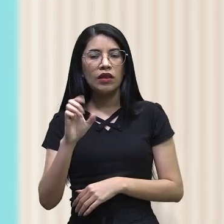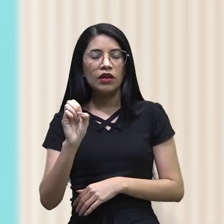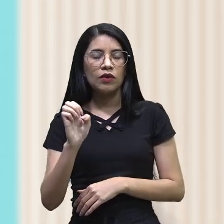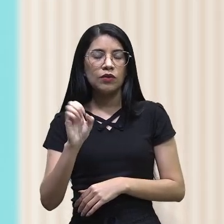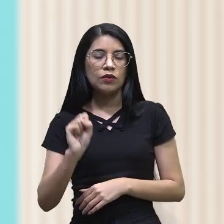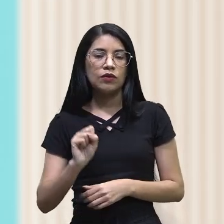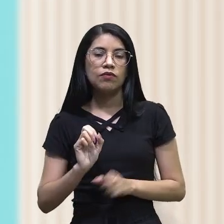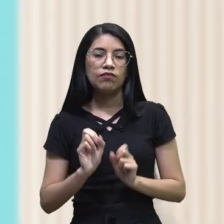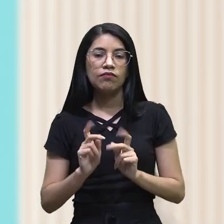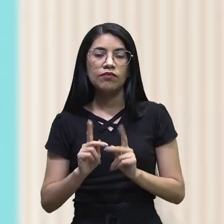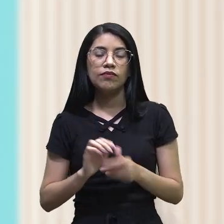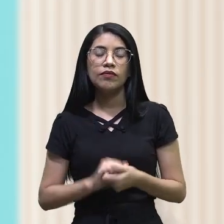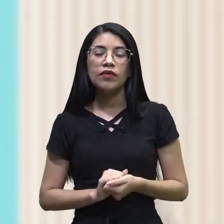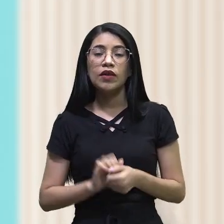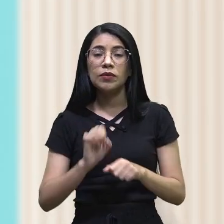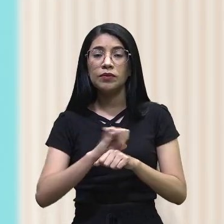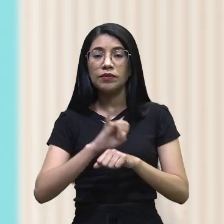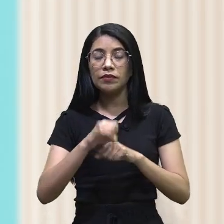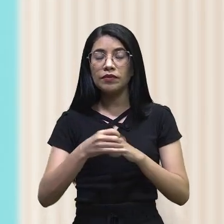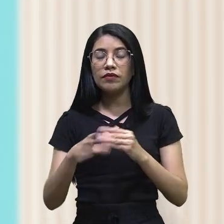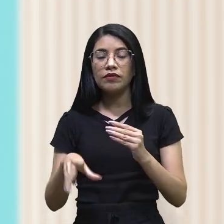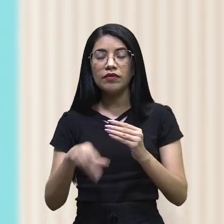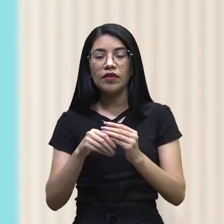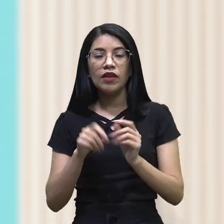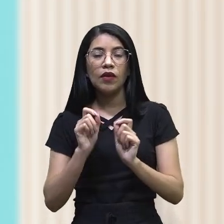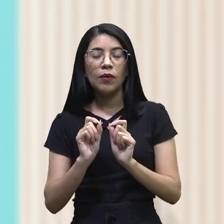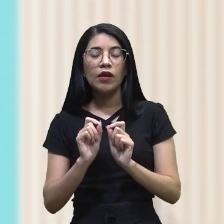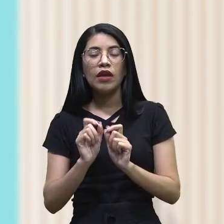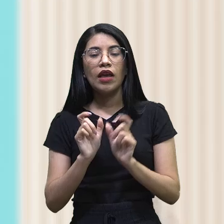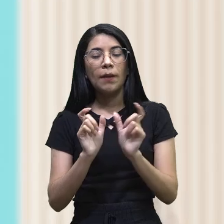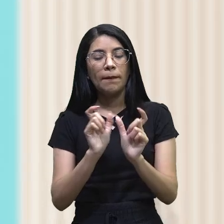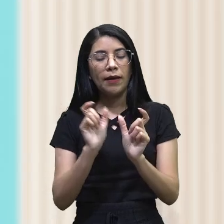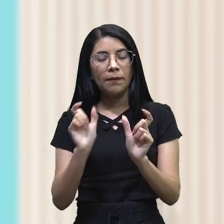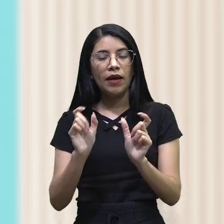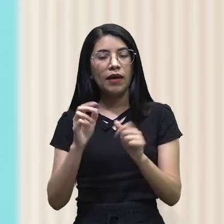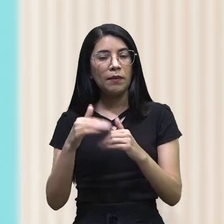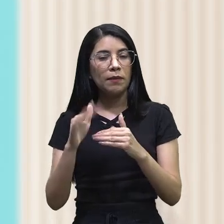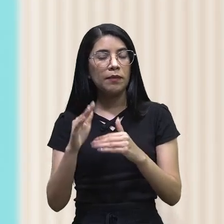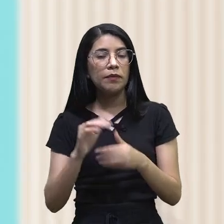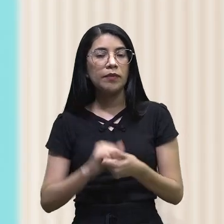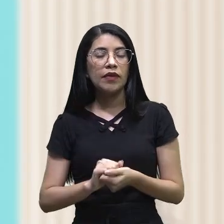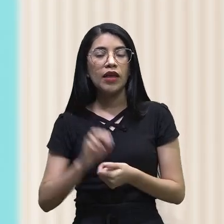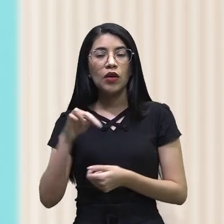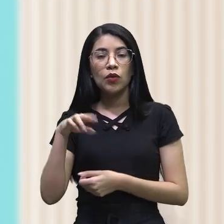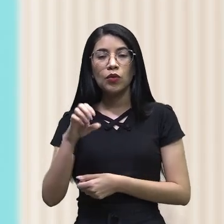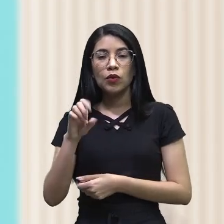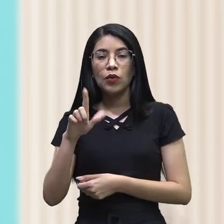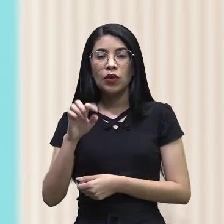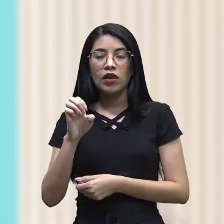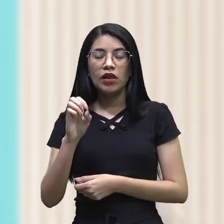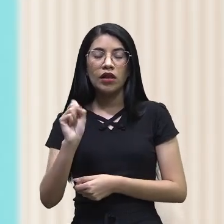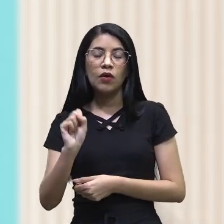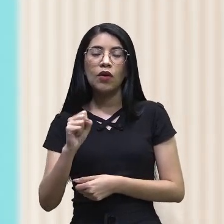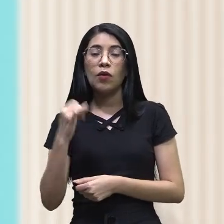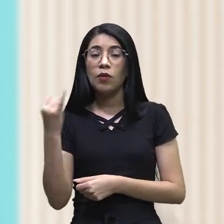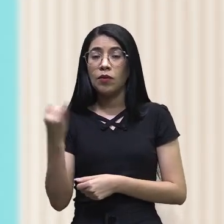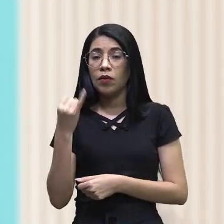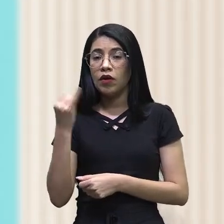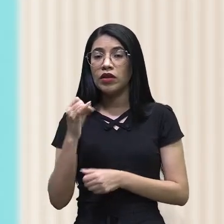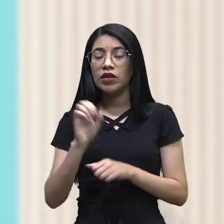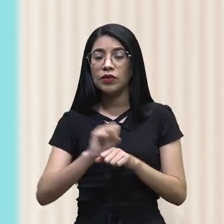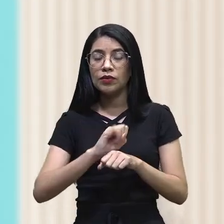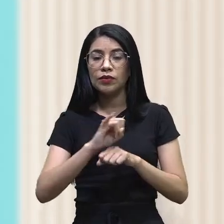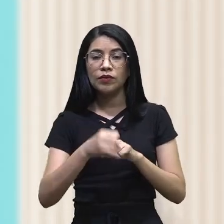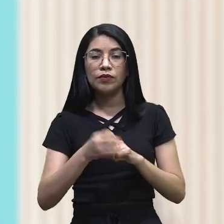sujeito composto é quando eu tenho dois ou mais núcleos. Lembrando que núcleo é a nossa parte mais importante do